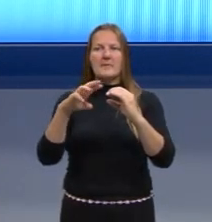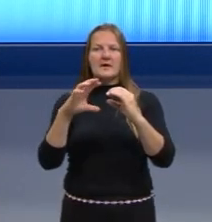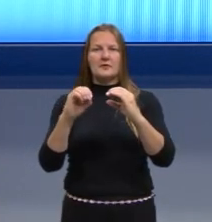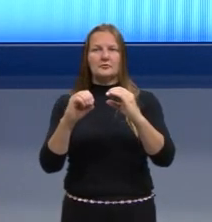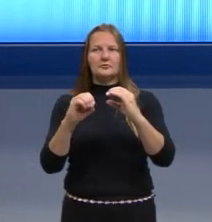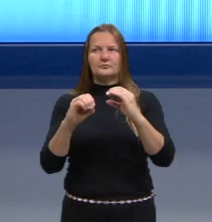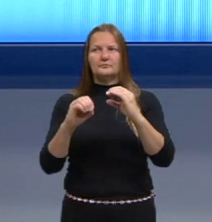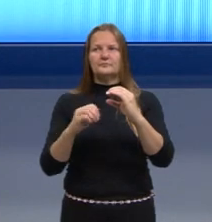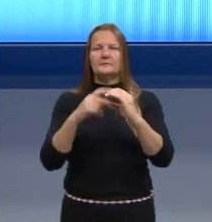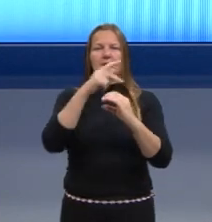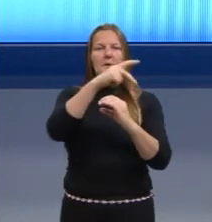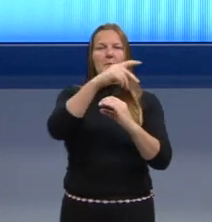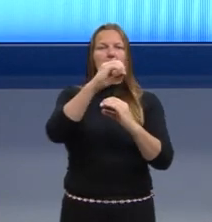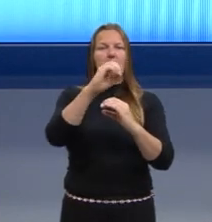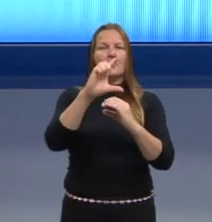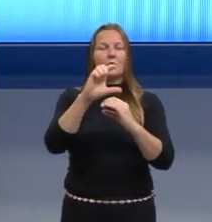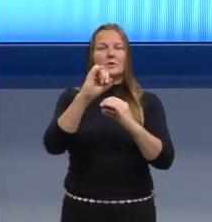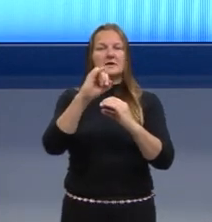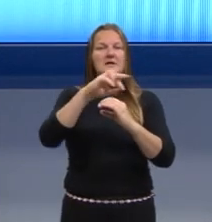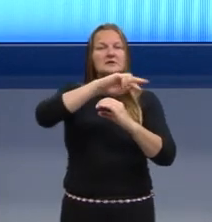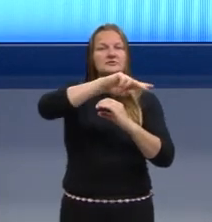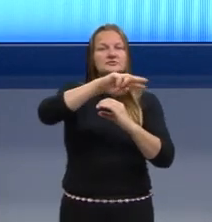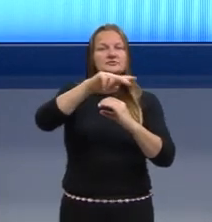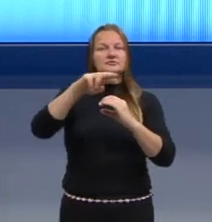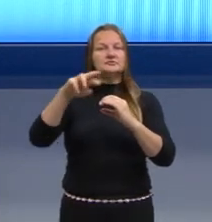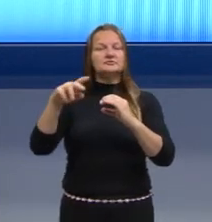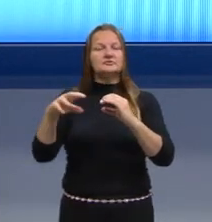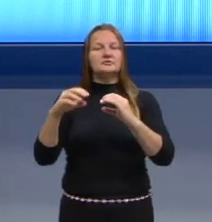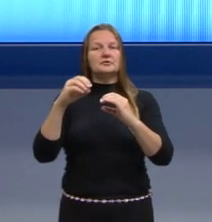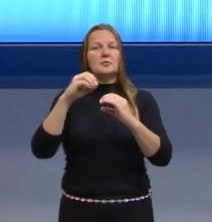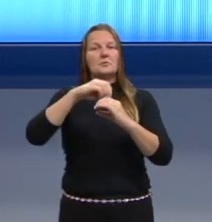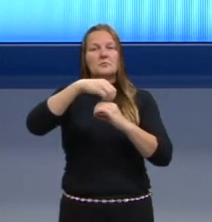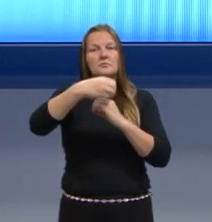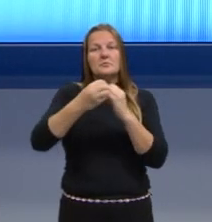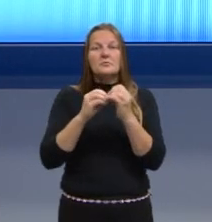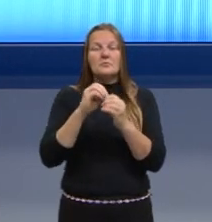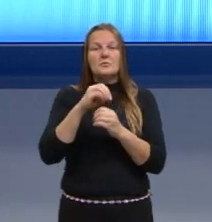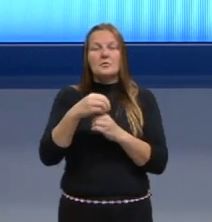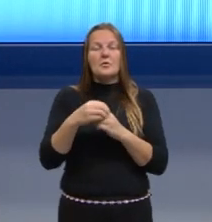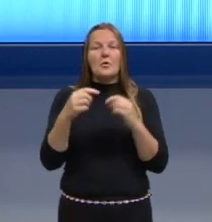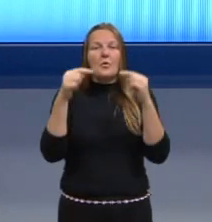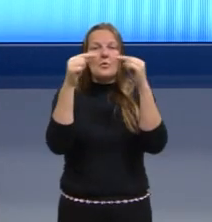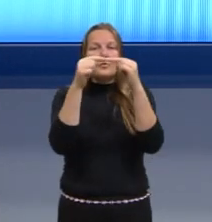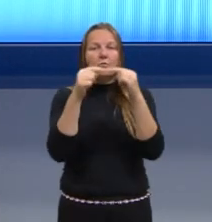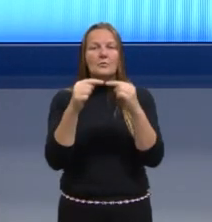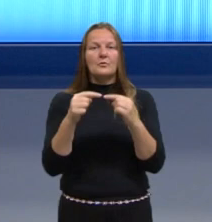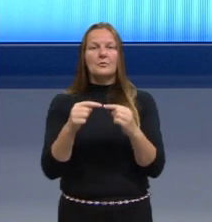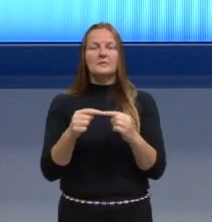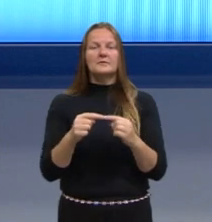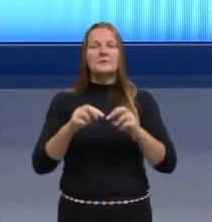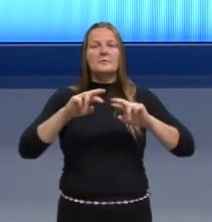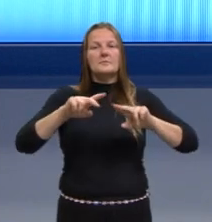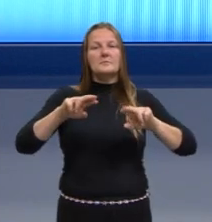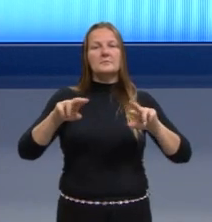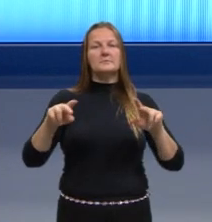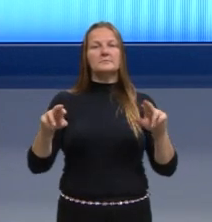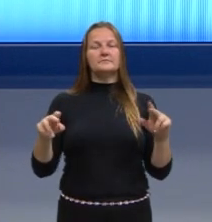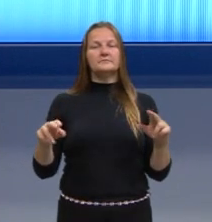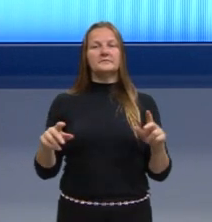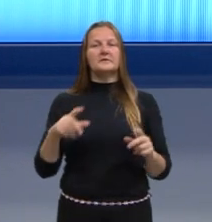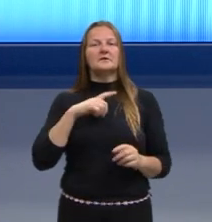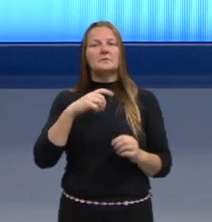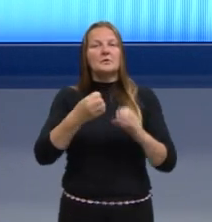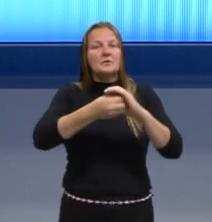formando então assim a nossa macromolécula essas combinações podem ser tão variadas formando várias